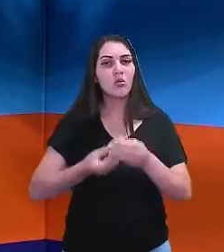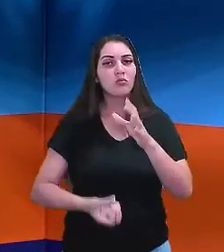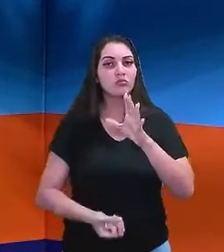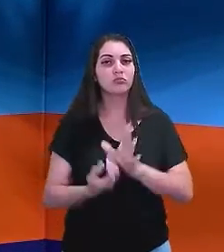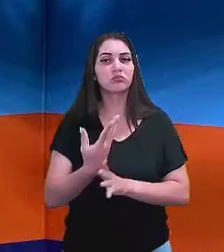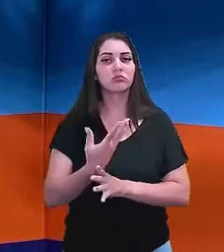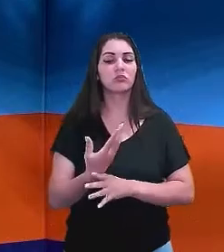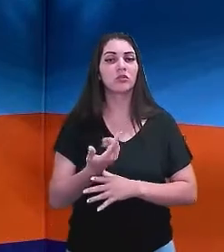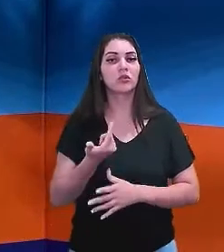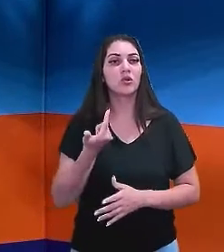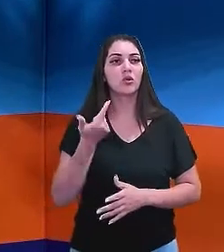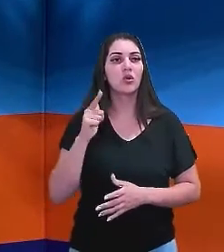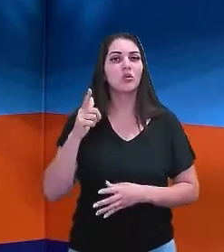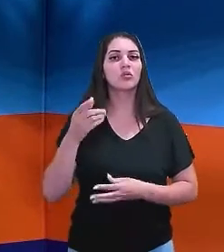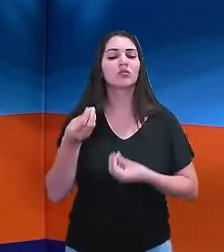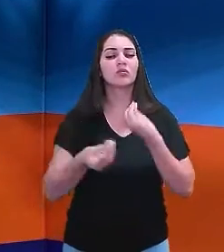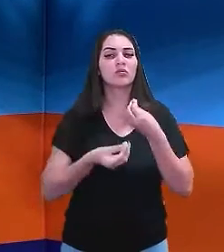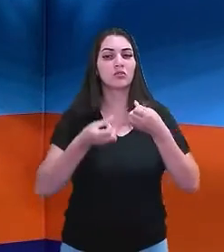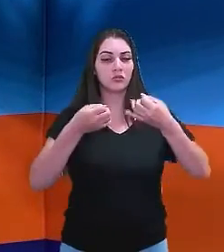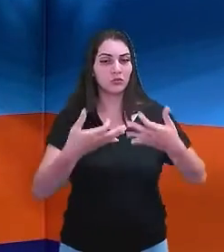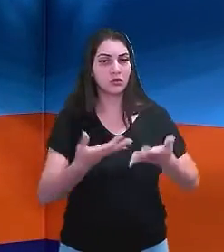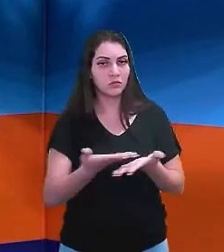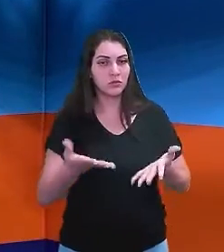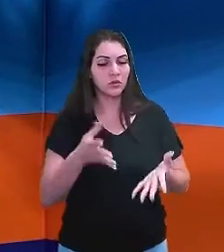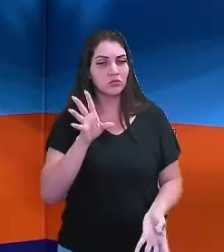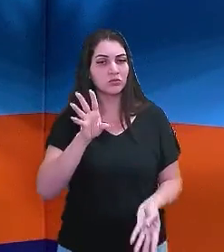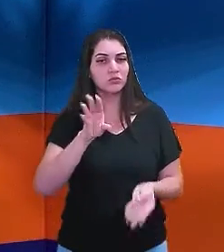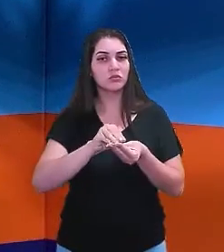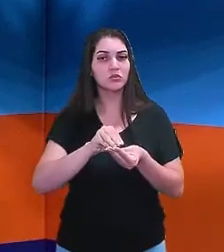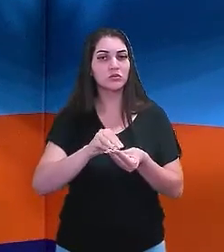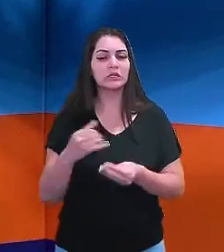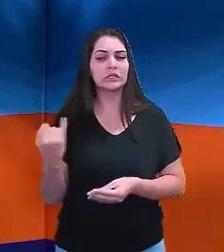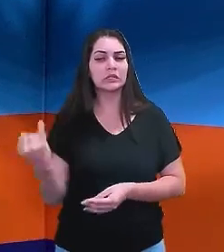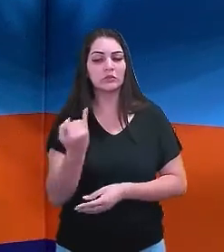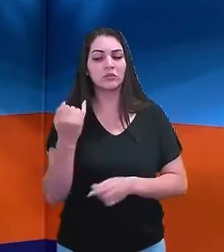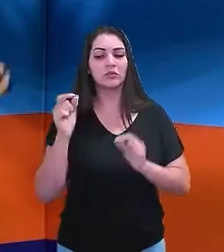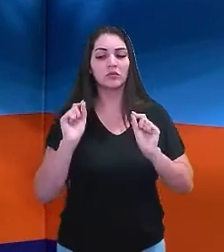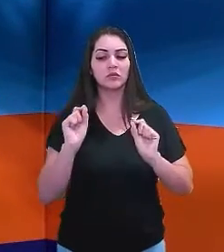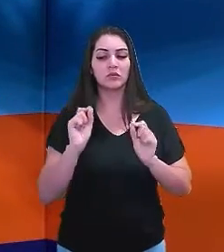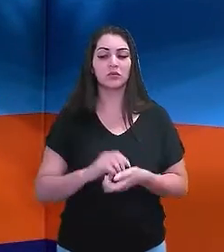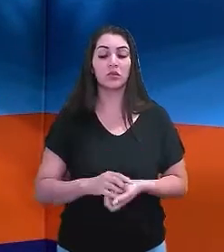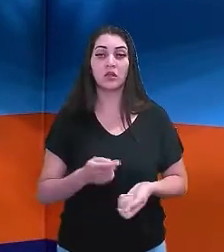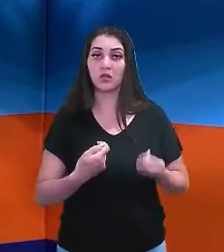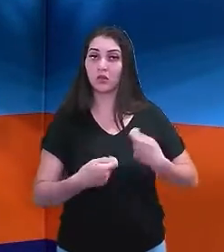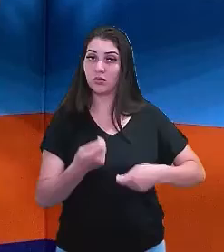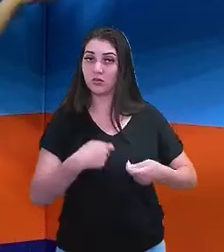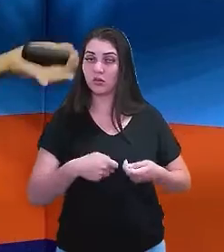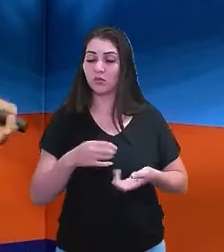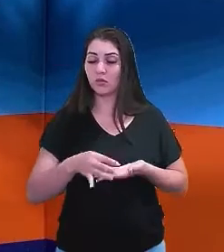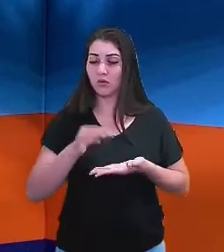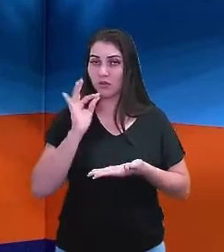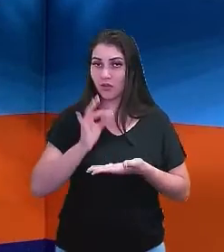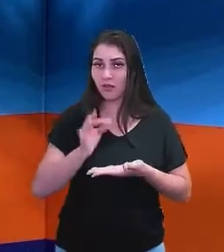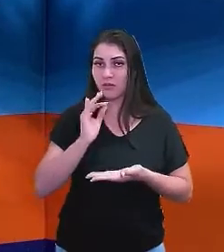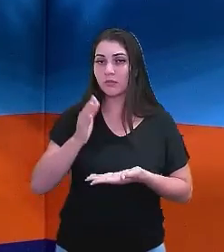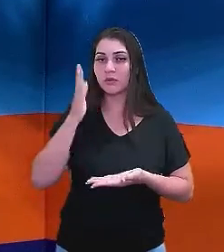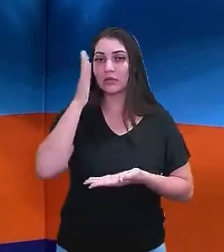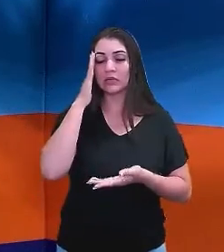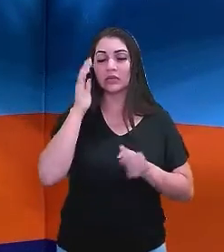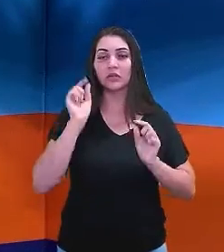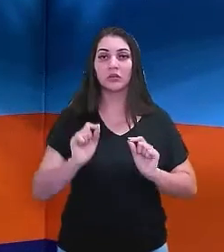surgir. Outro, como eu falei para vocês lá no resumo, outro ponto importante é a economia cafeeira, para a gente entender